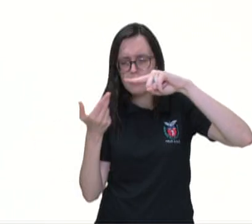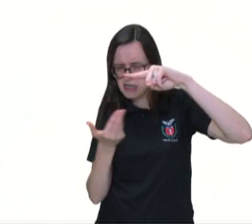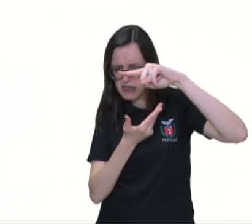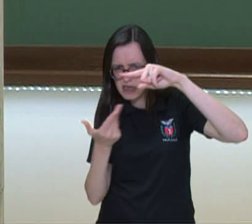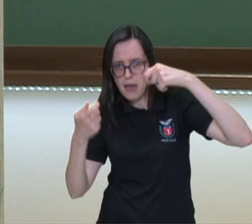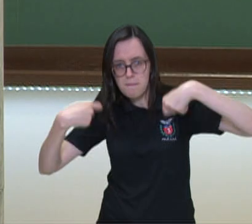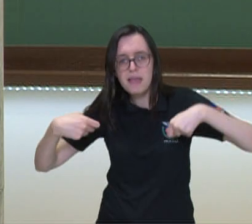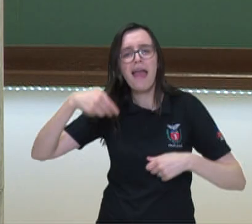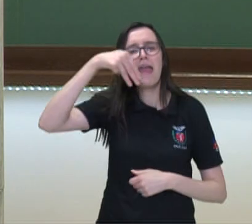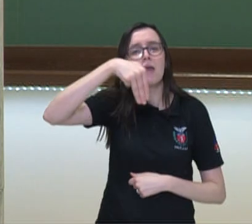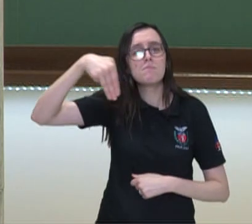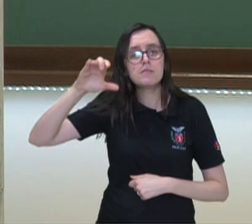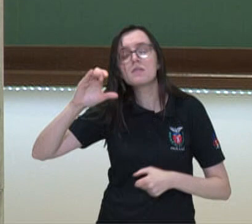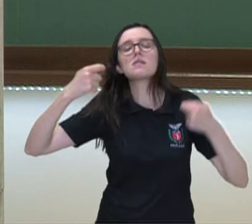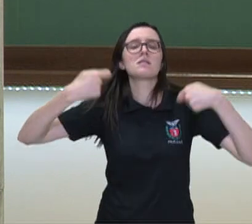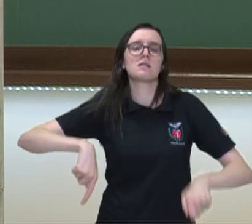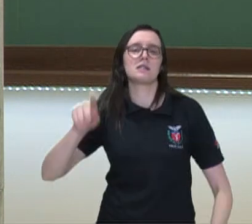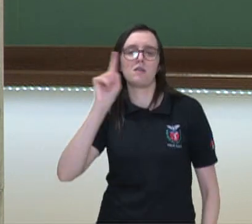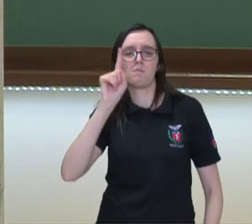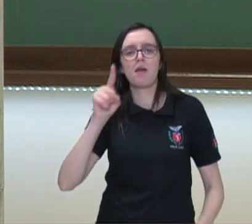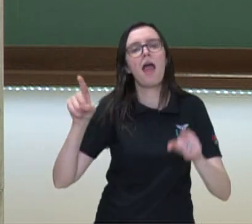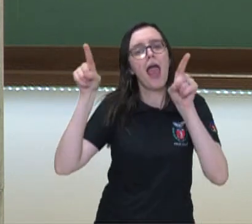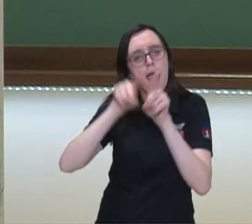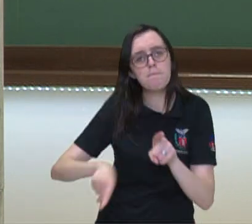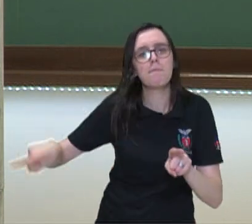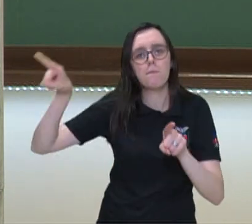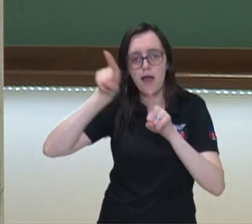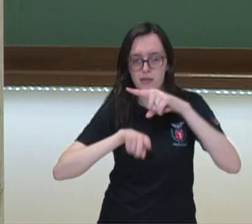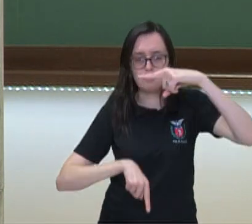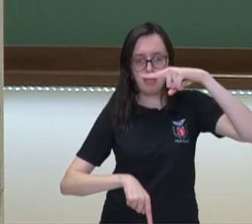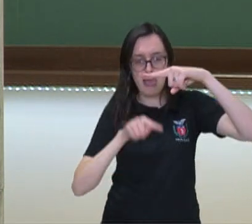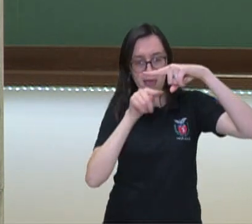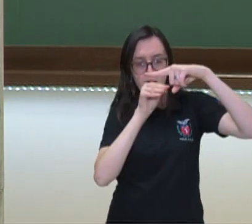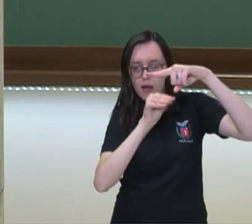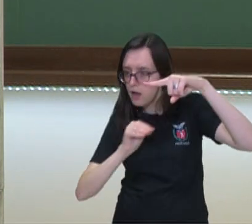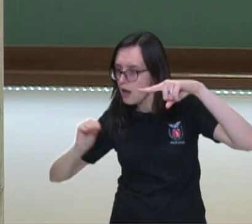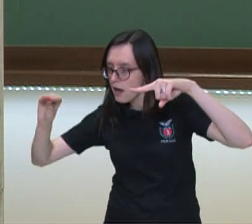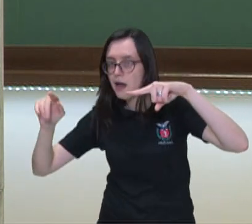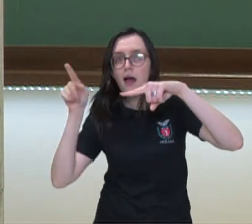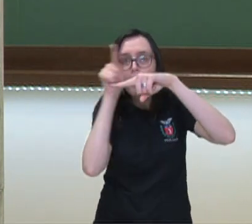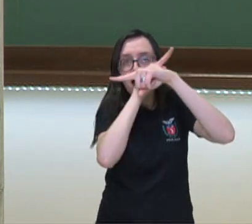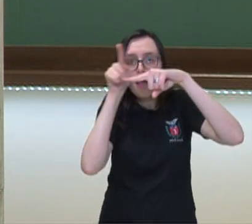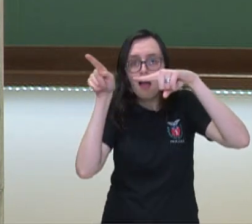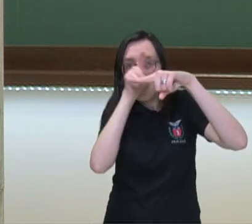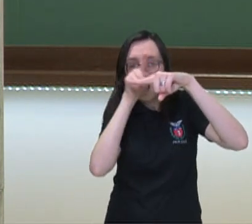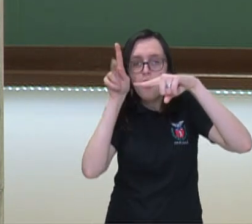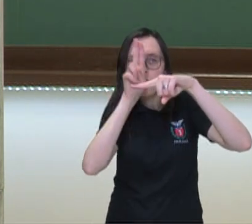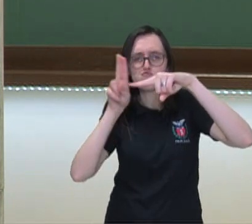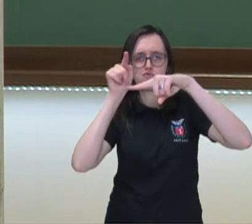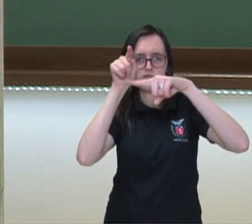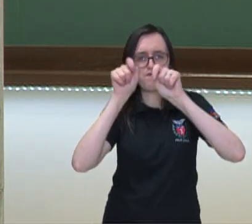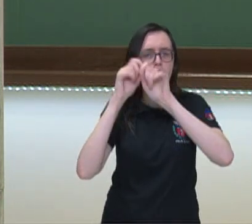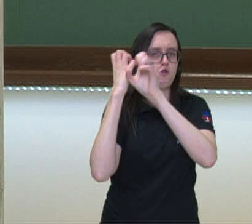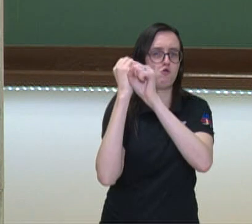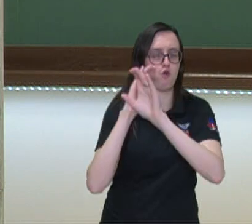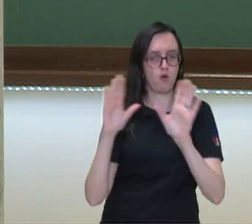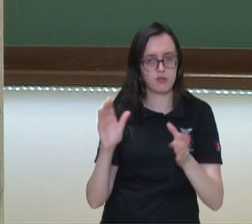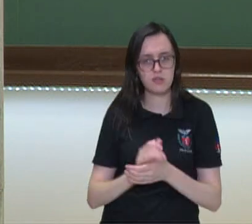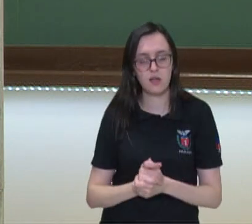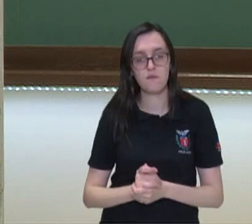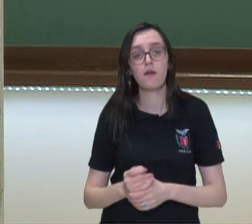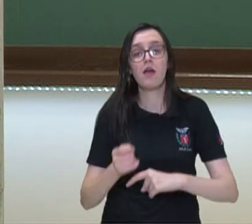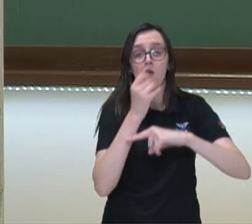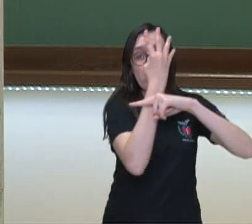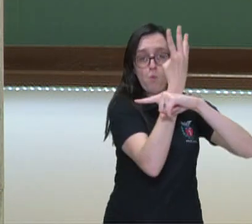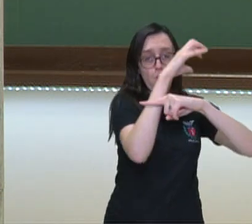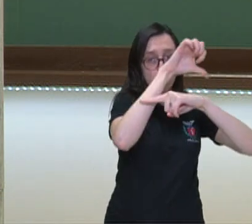MMC? Não. É só repetir o denominador e fazer a operação com os numeradores. Então, vai ficar o quê?